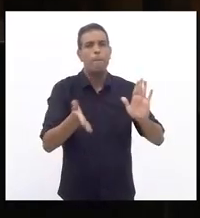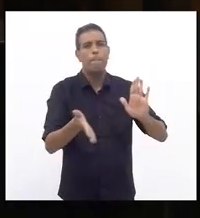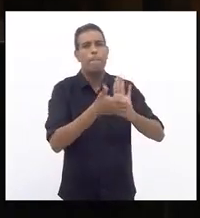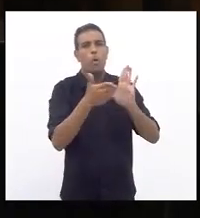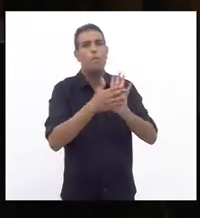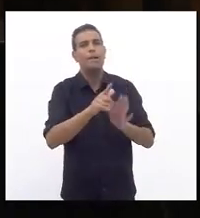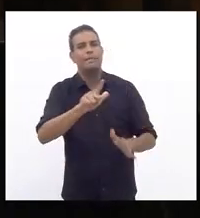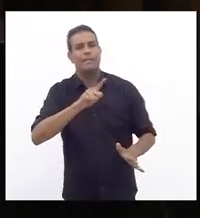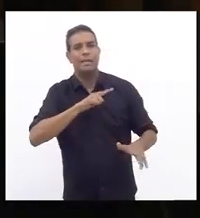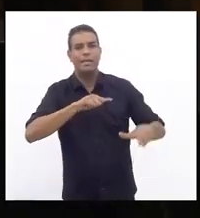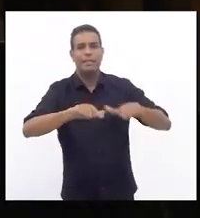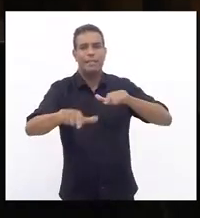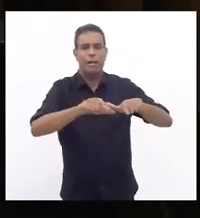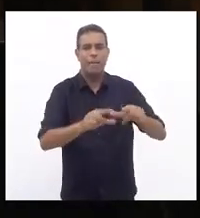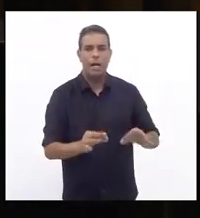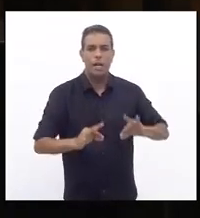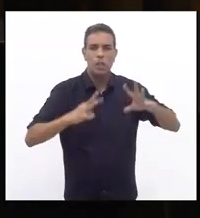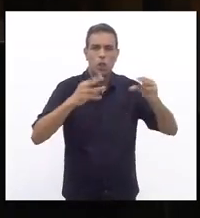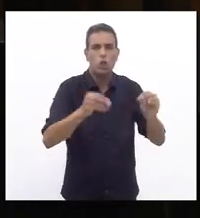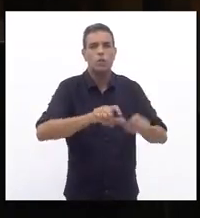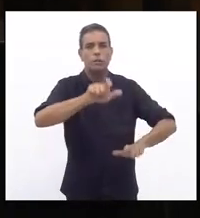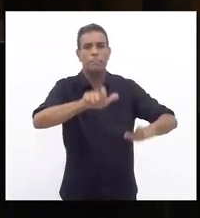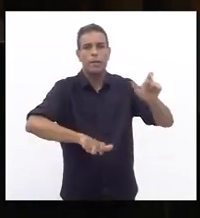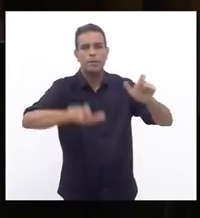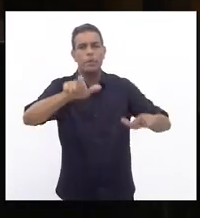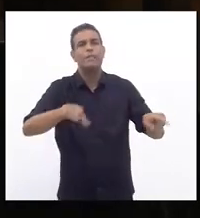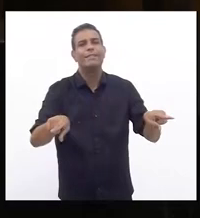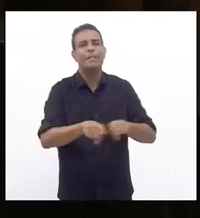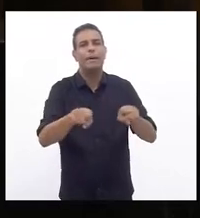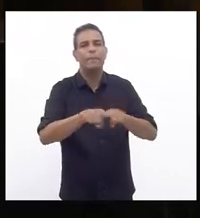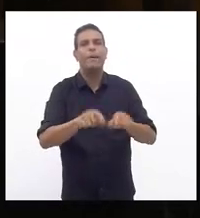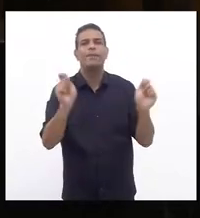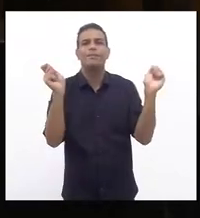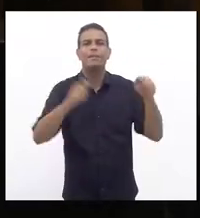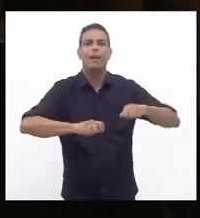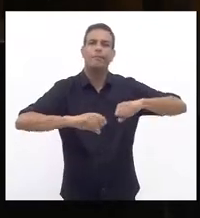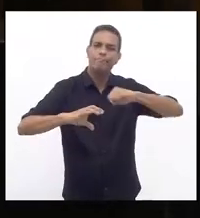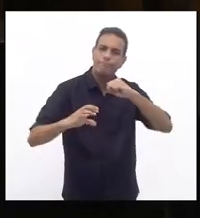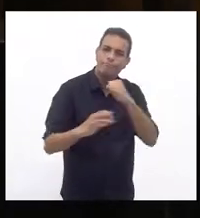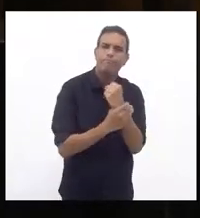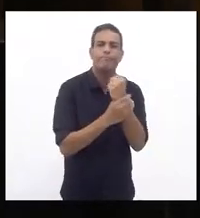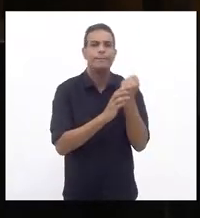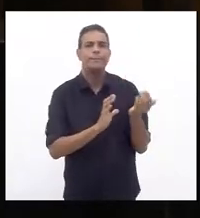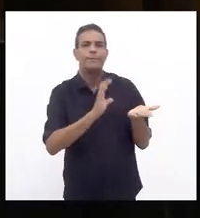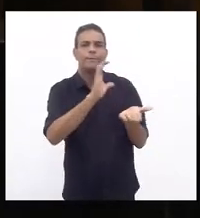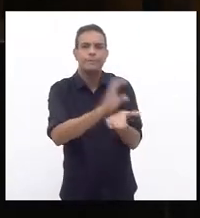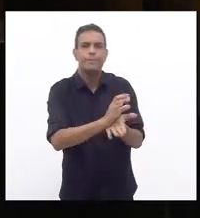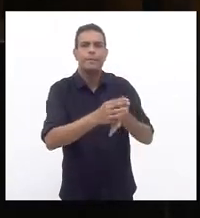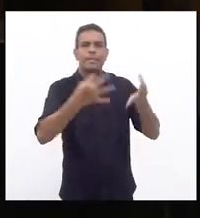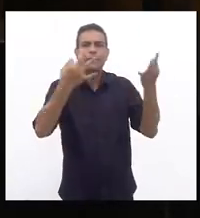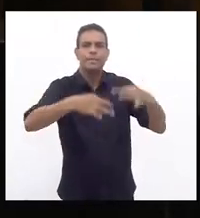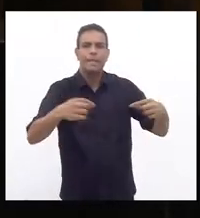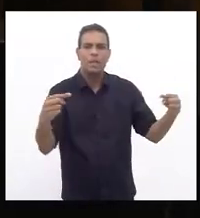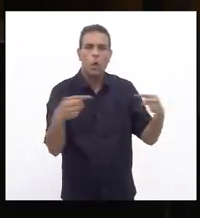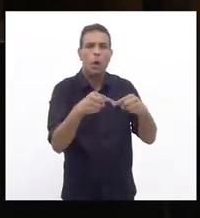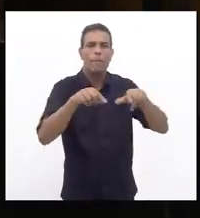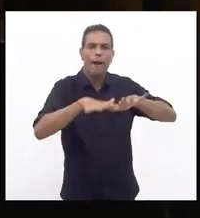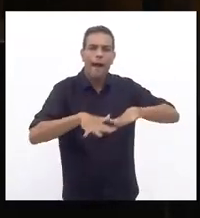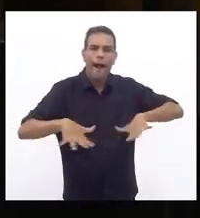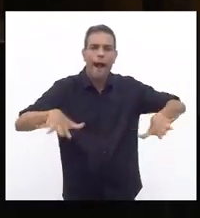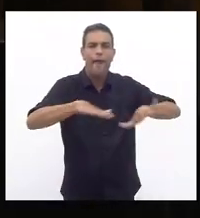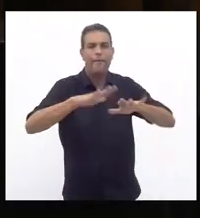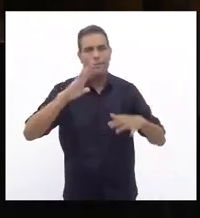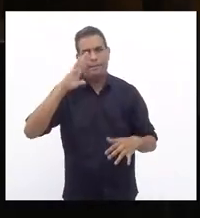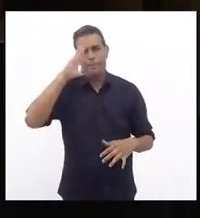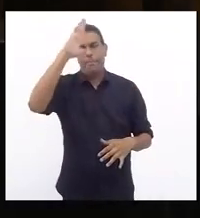e renda no Estado do Rio de Janeiro, mas não só isso, que garanta os investimentos adequados em áreas